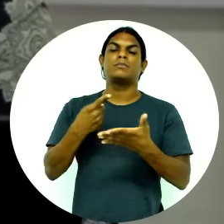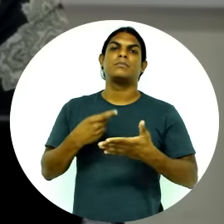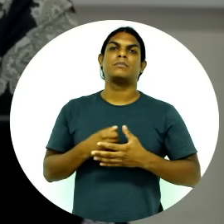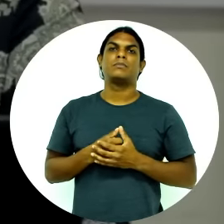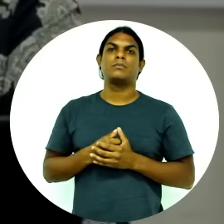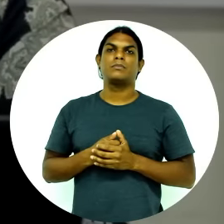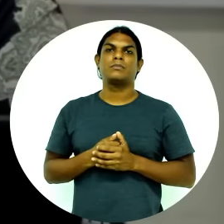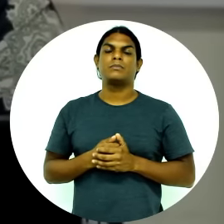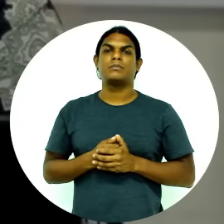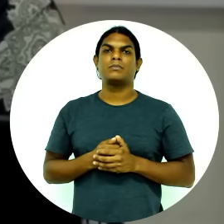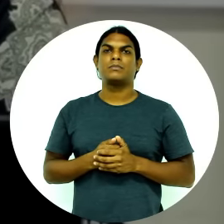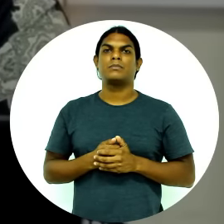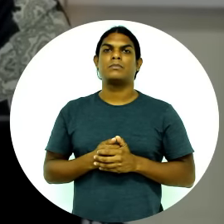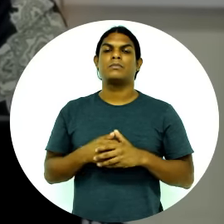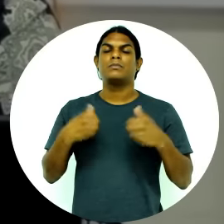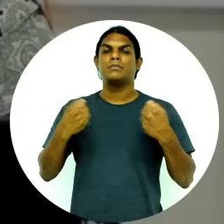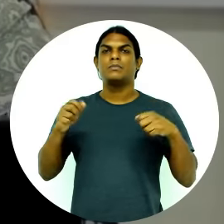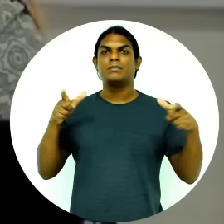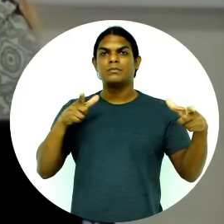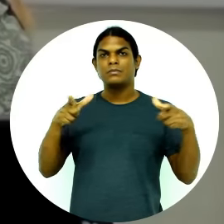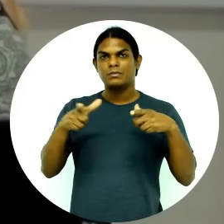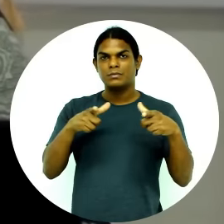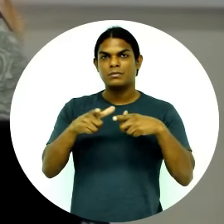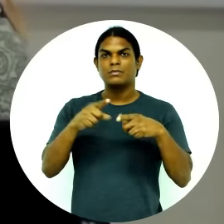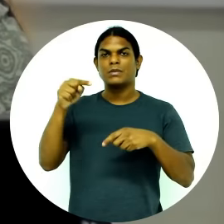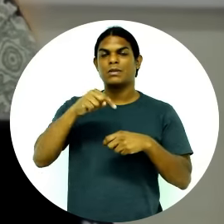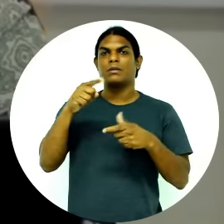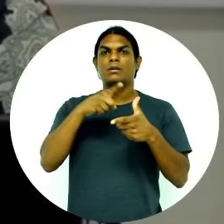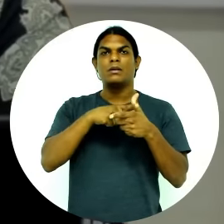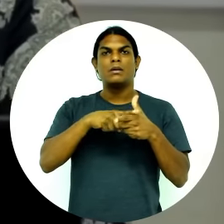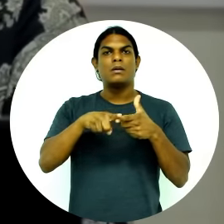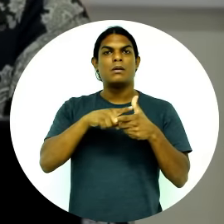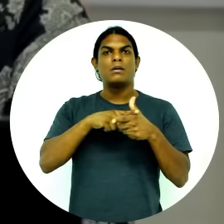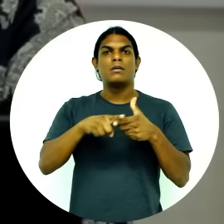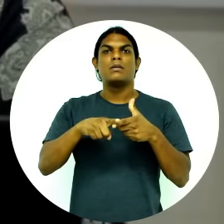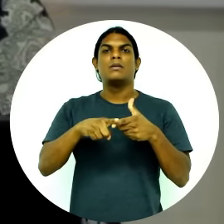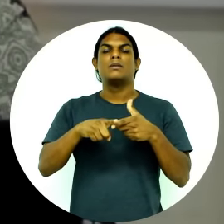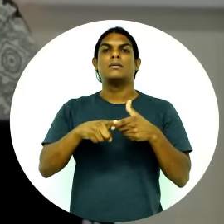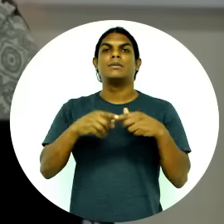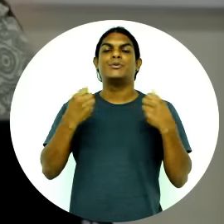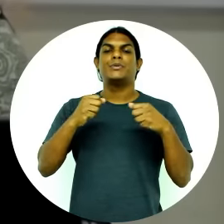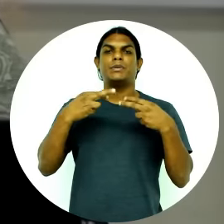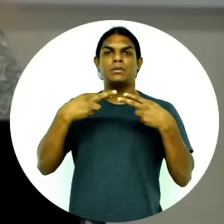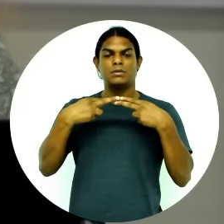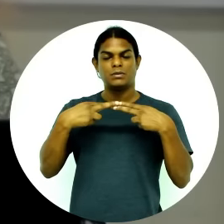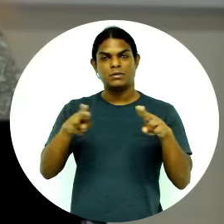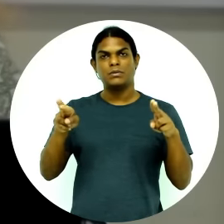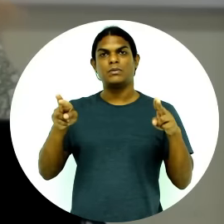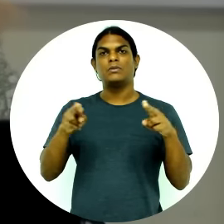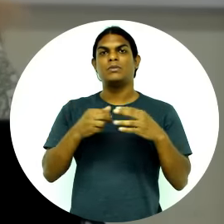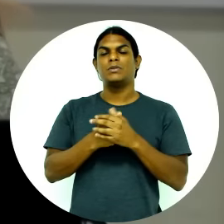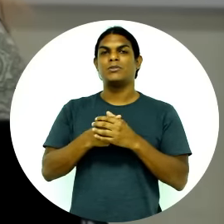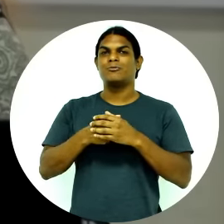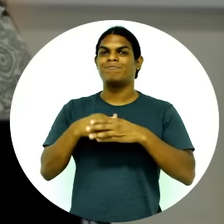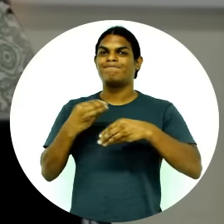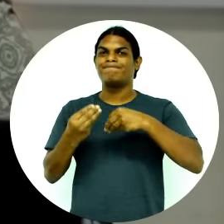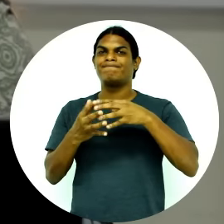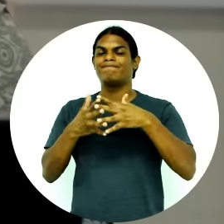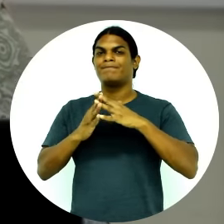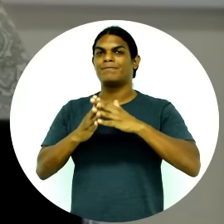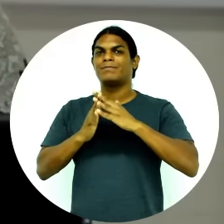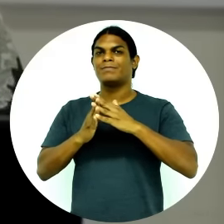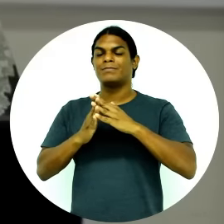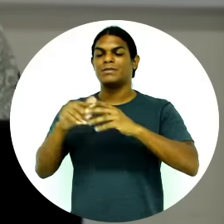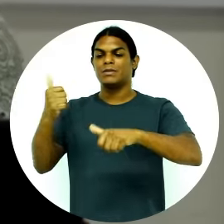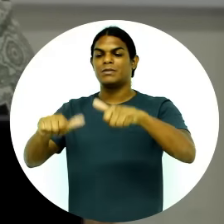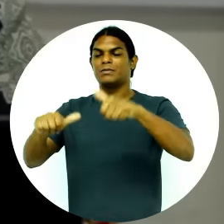processo humano, é um processo feito por pessoas, onde essas pessoas podem cometer algumas falhas.